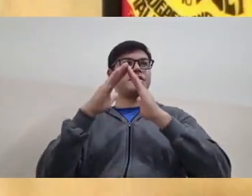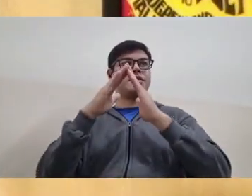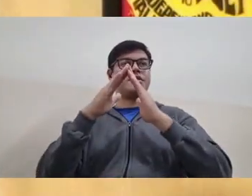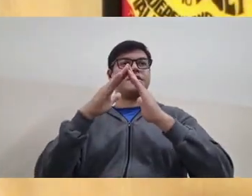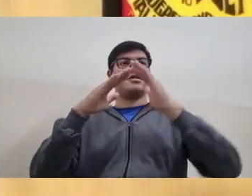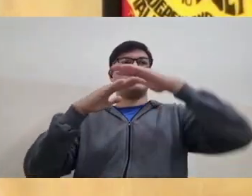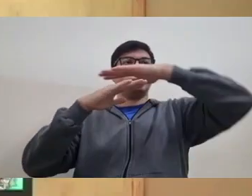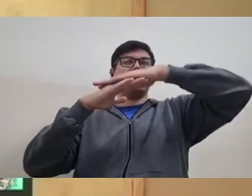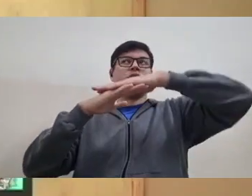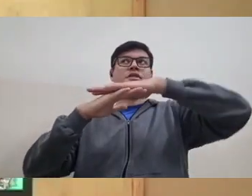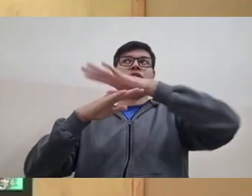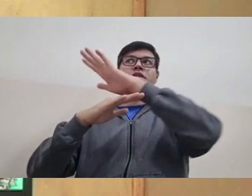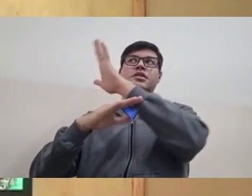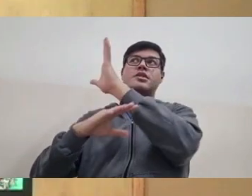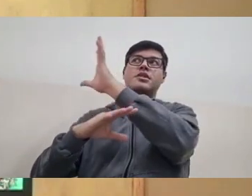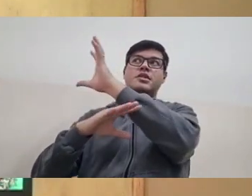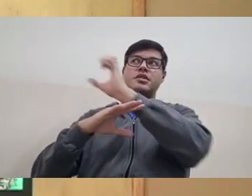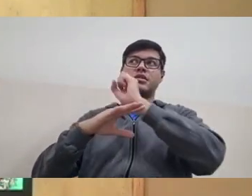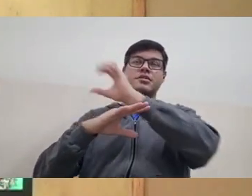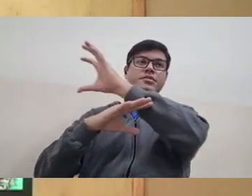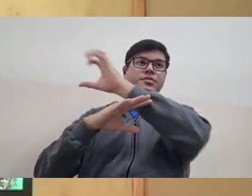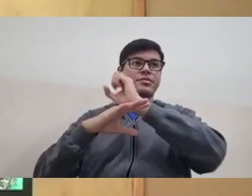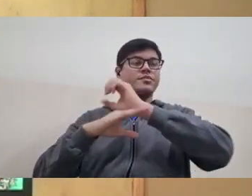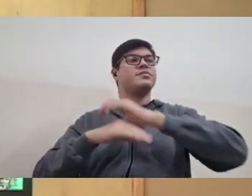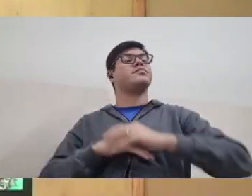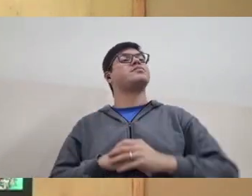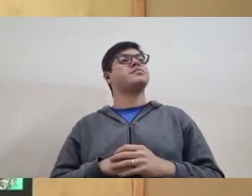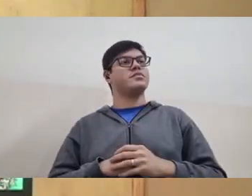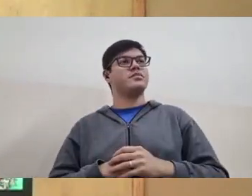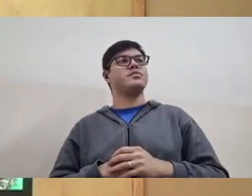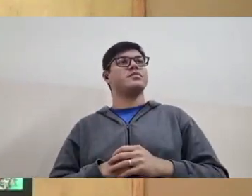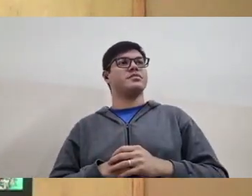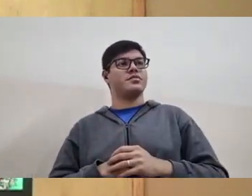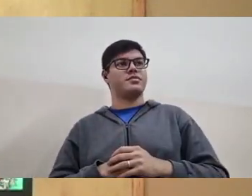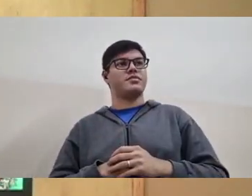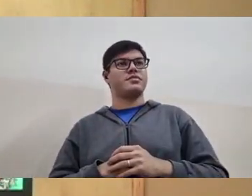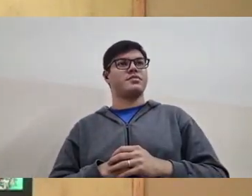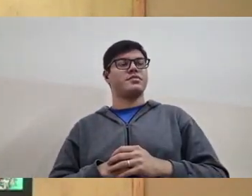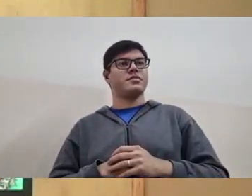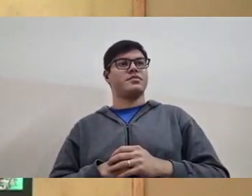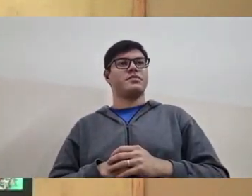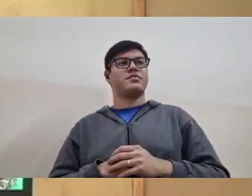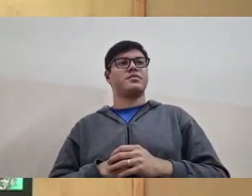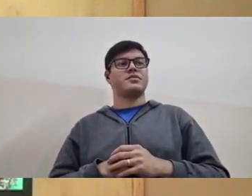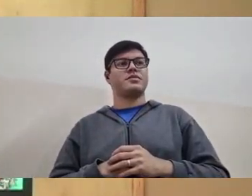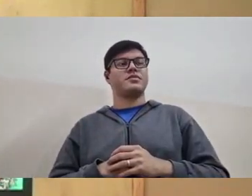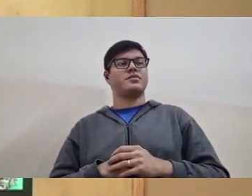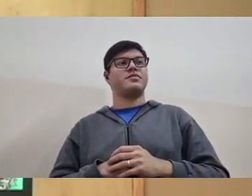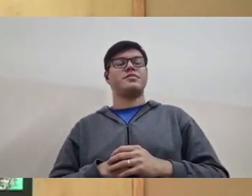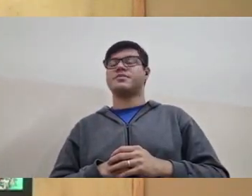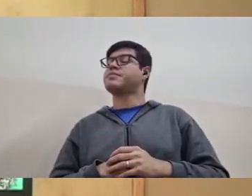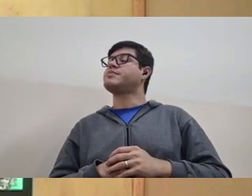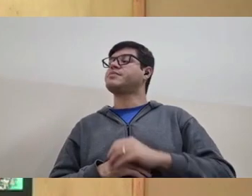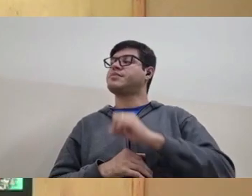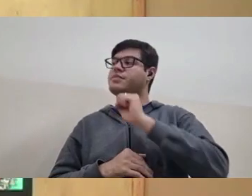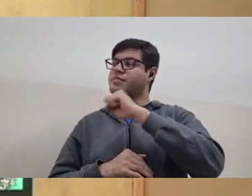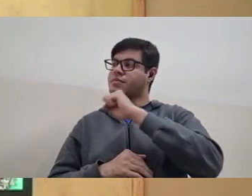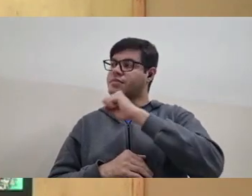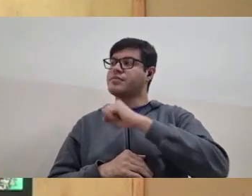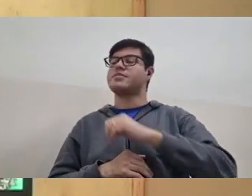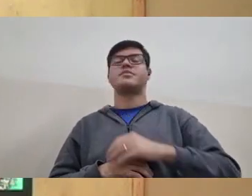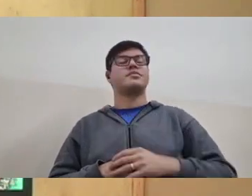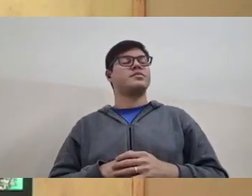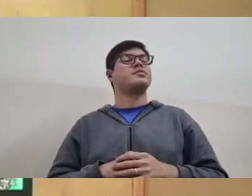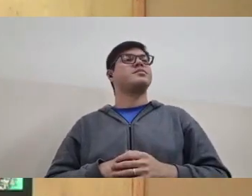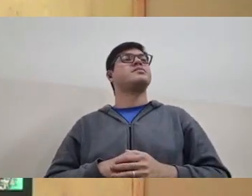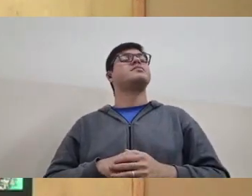Aquecedor hidráulico você usa a energia do sol para aquecer a água. Isso. Aquecedor solar, chama. Isso.